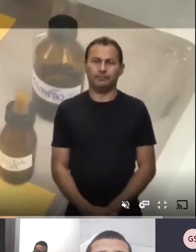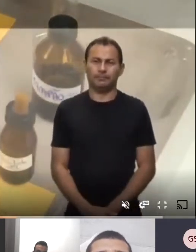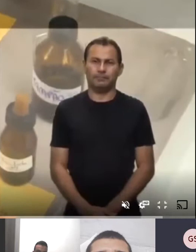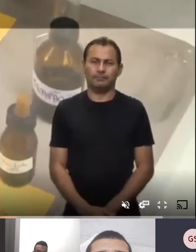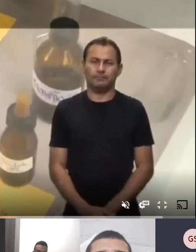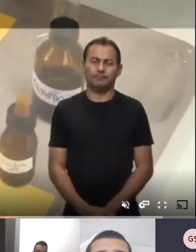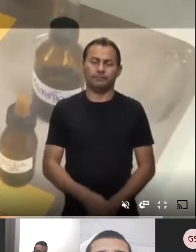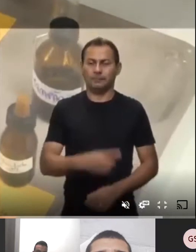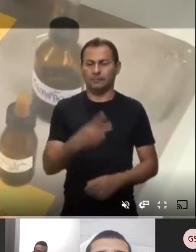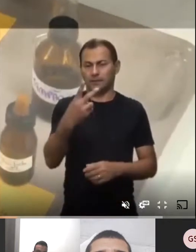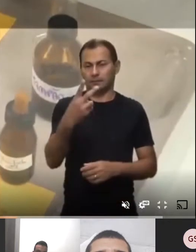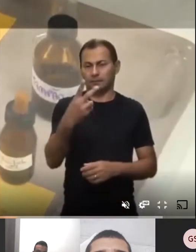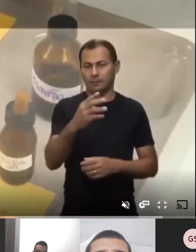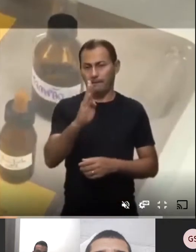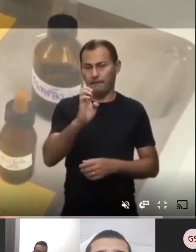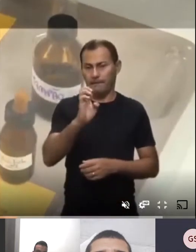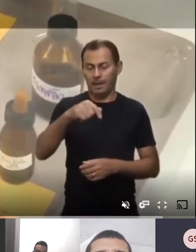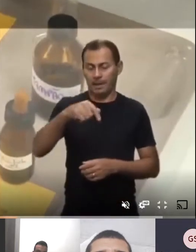pro ácido.